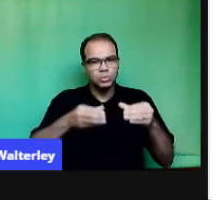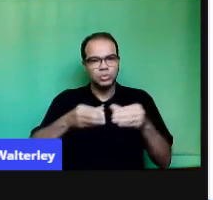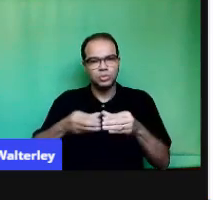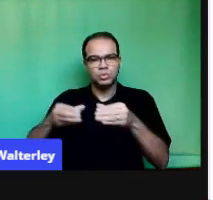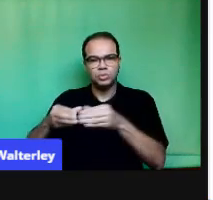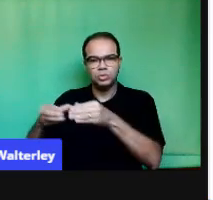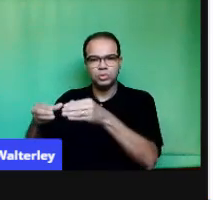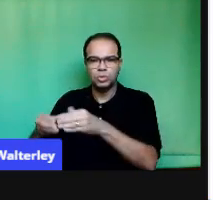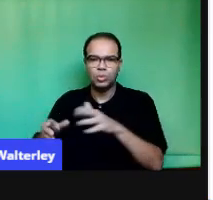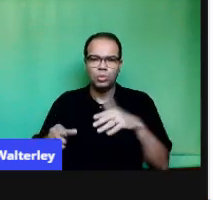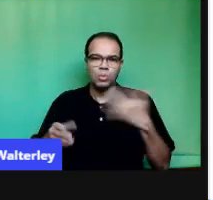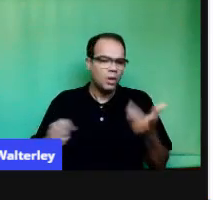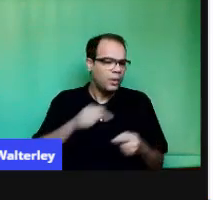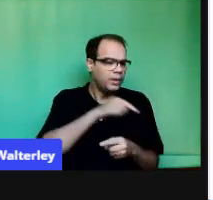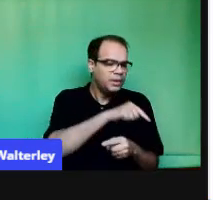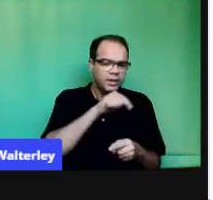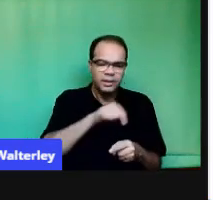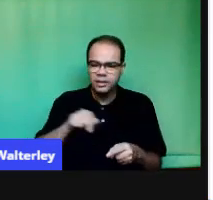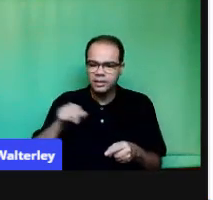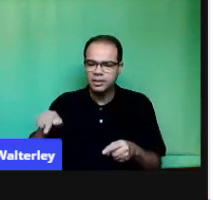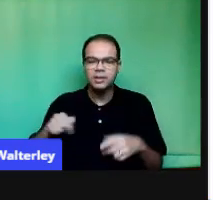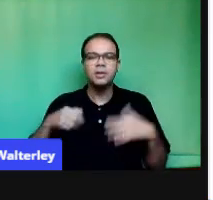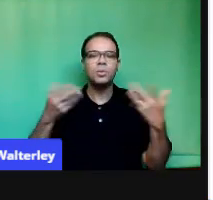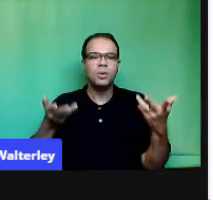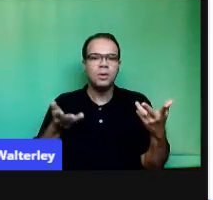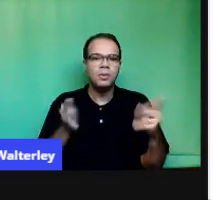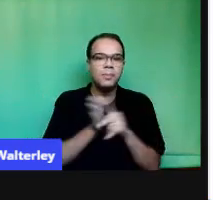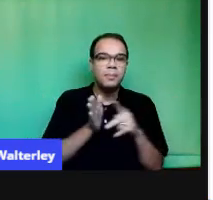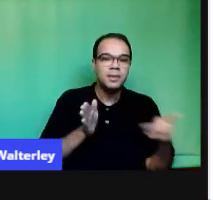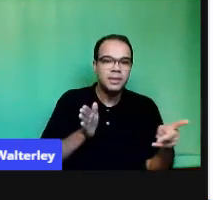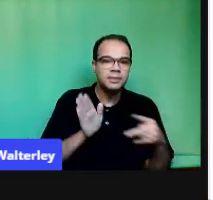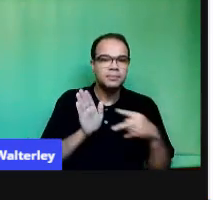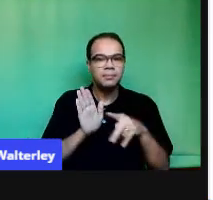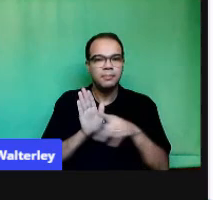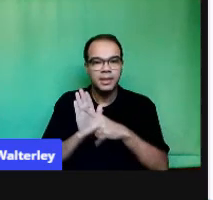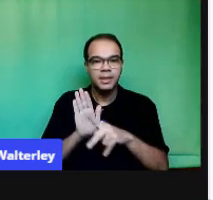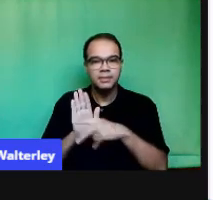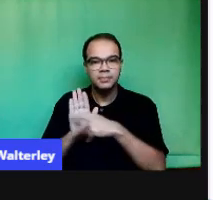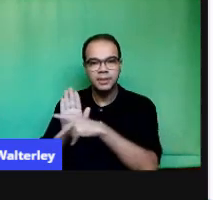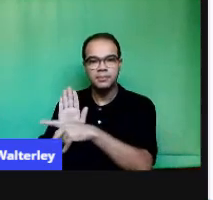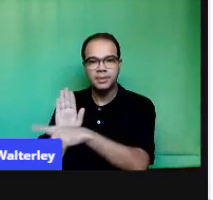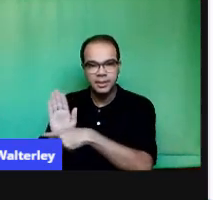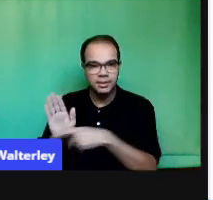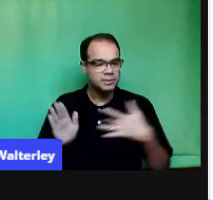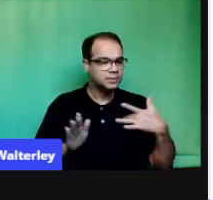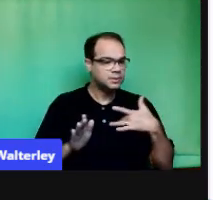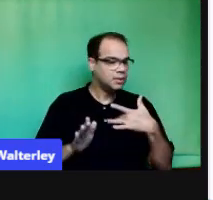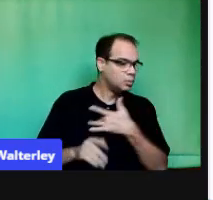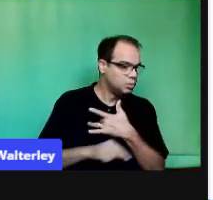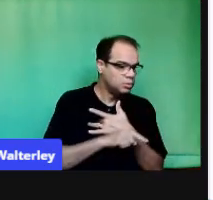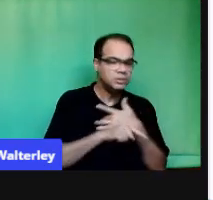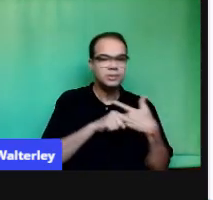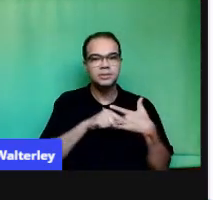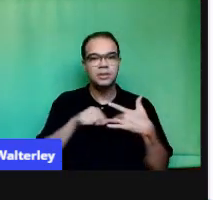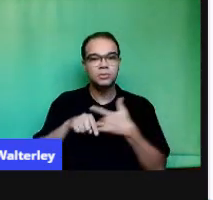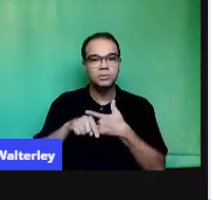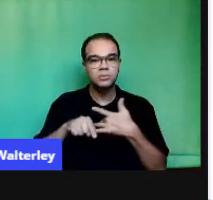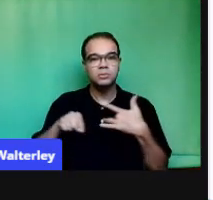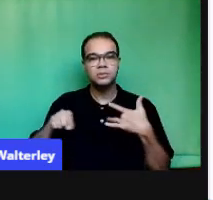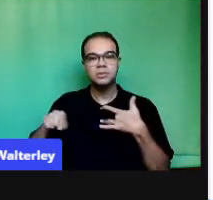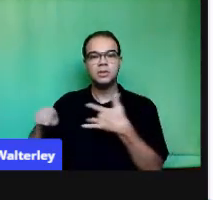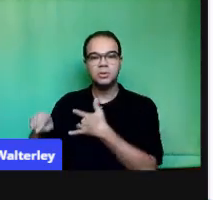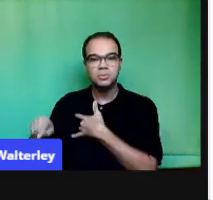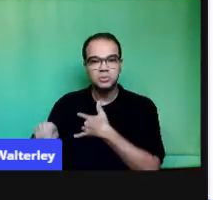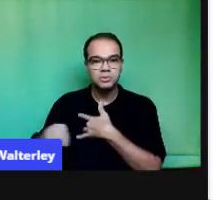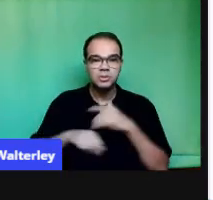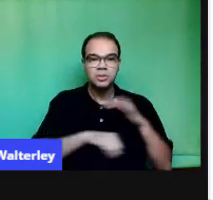mais simples, mas sempre presentes, sobre aspectos relacionados à saúde, com algumas abordagens sobre zoonoses. Pode passar,